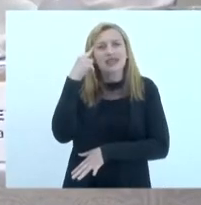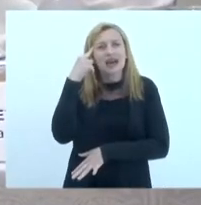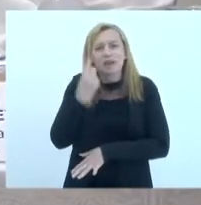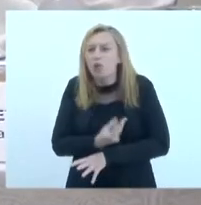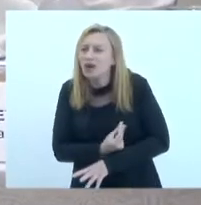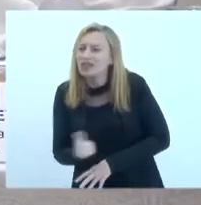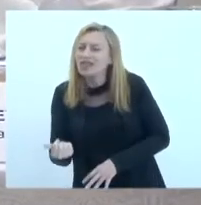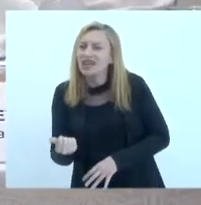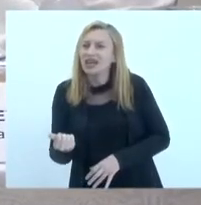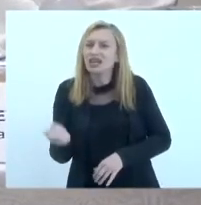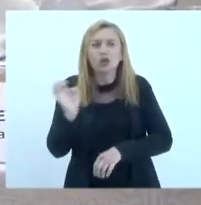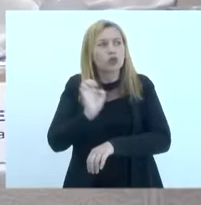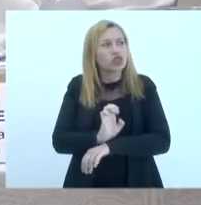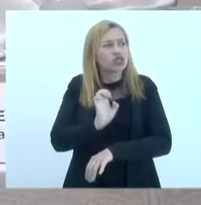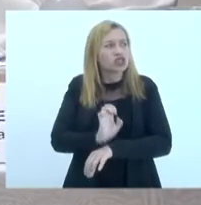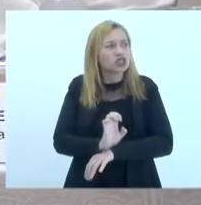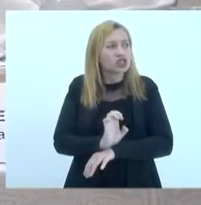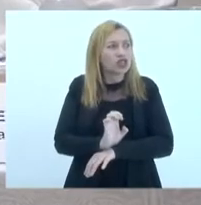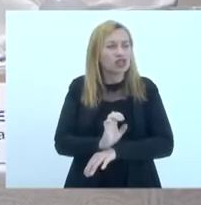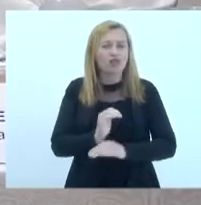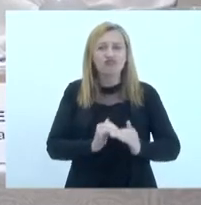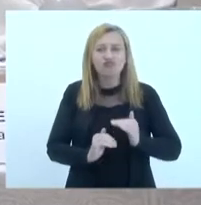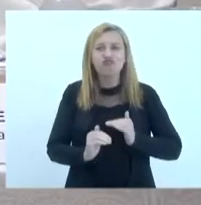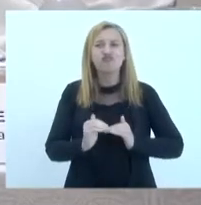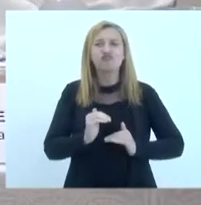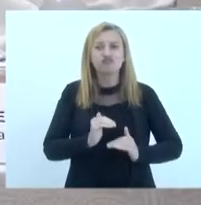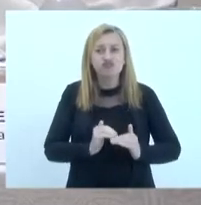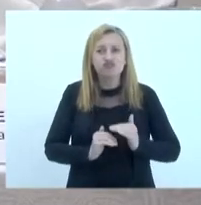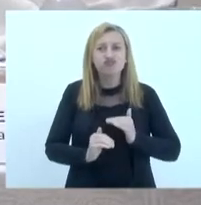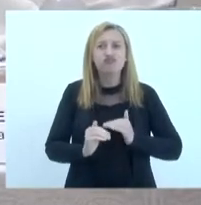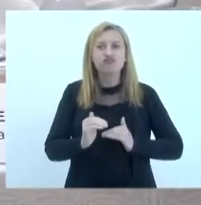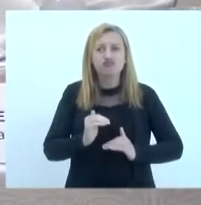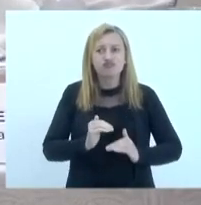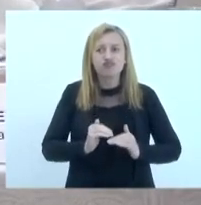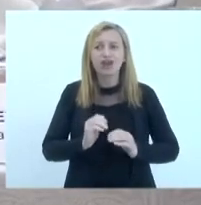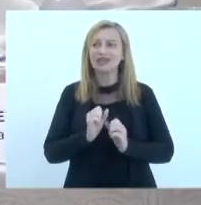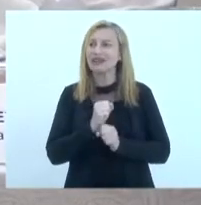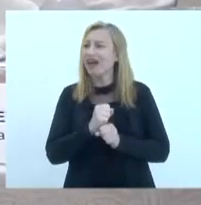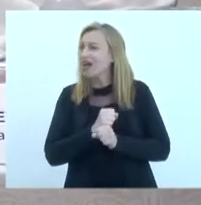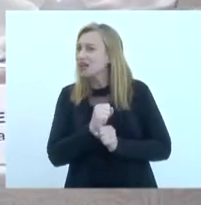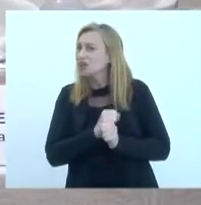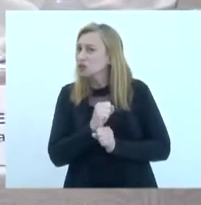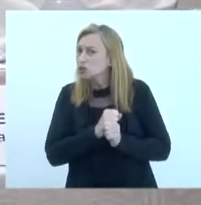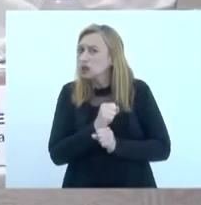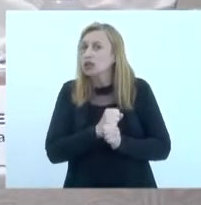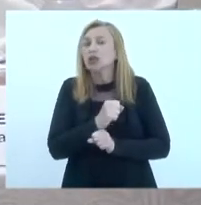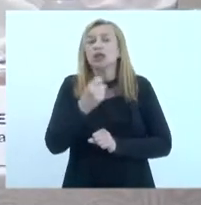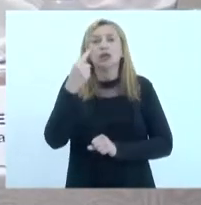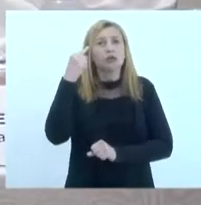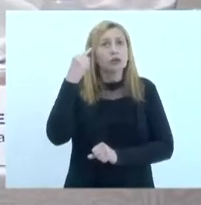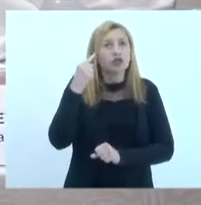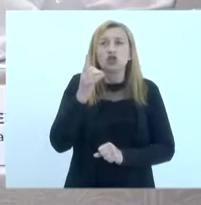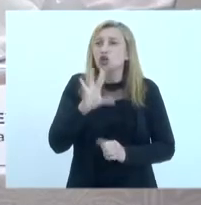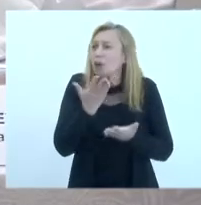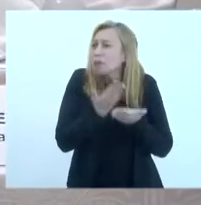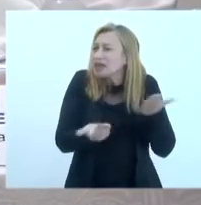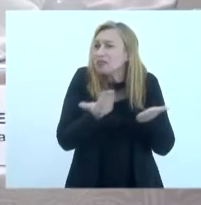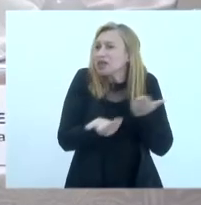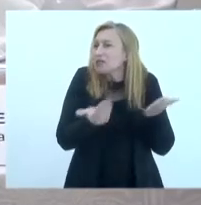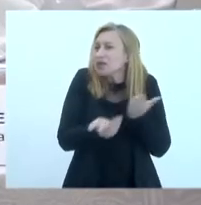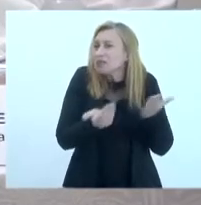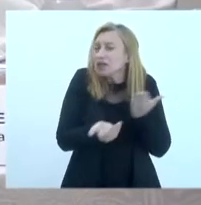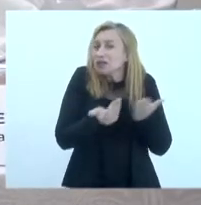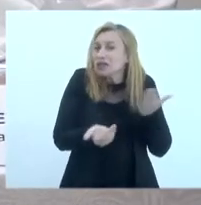saída, porque o Estado vem se desindustrializando ao longo de décadas. A gente tem só perdido, perdido,